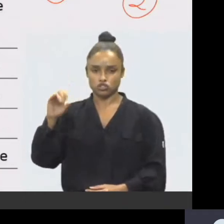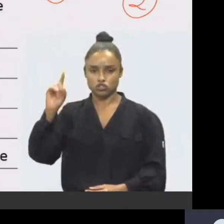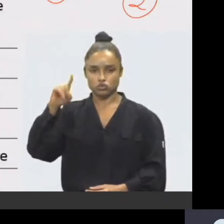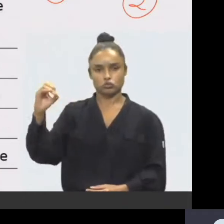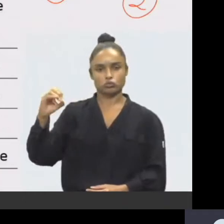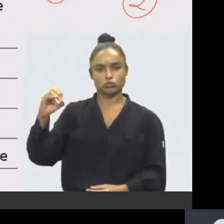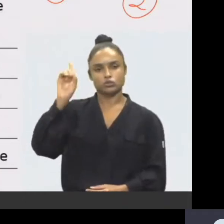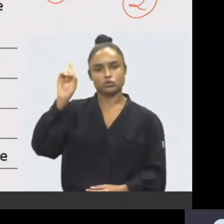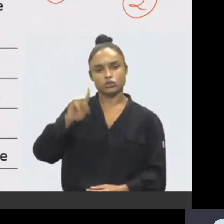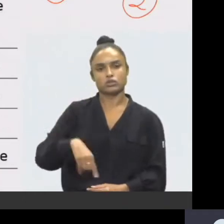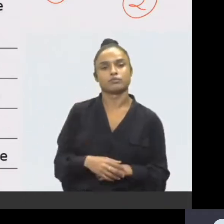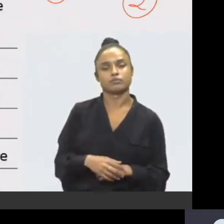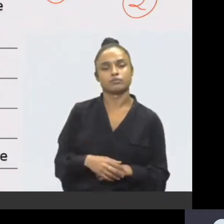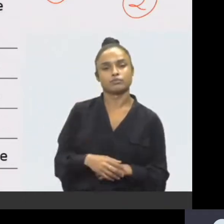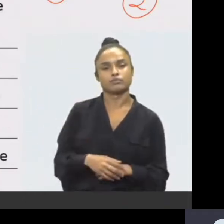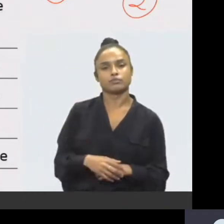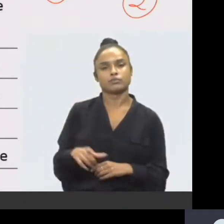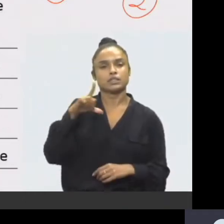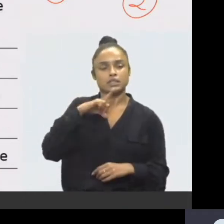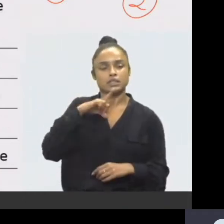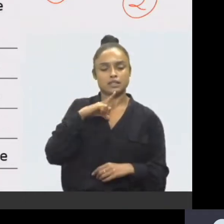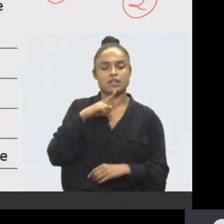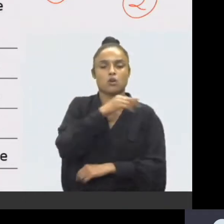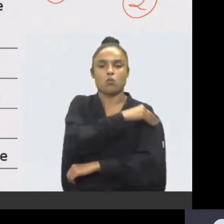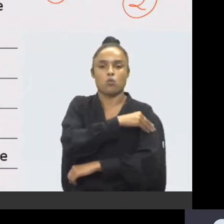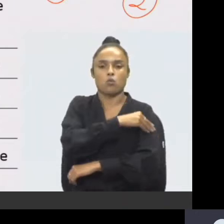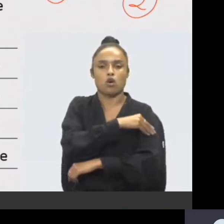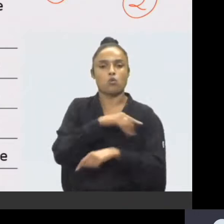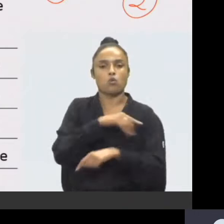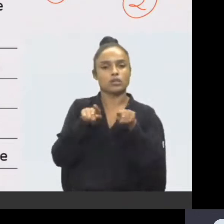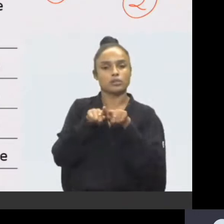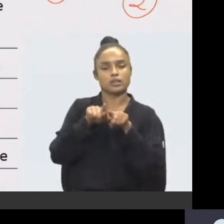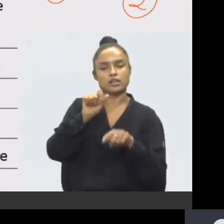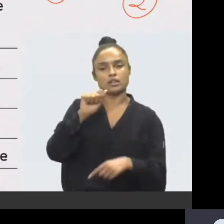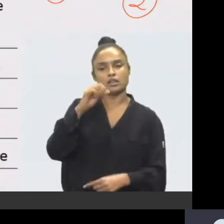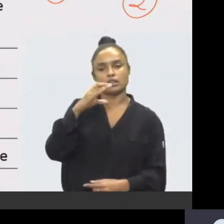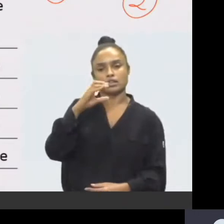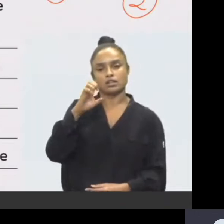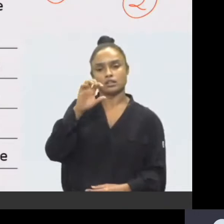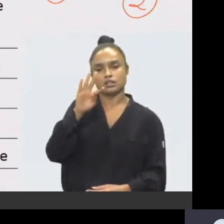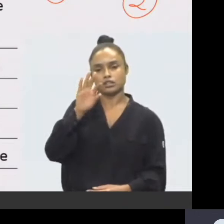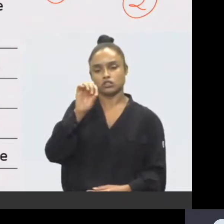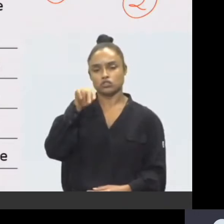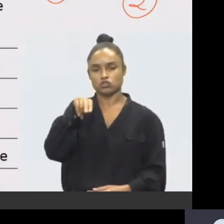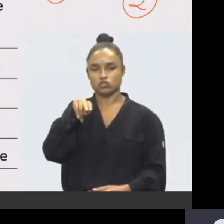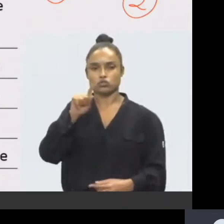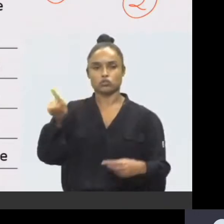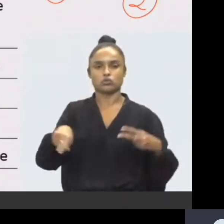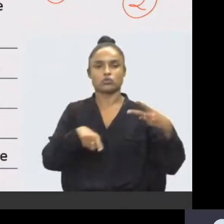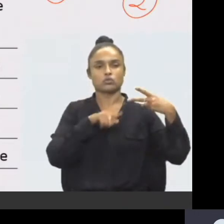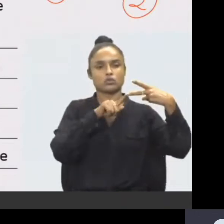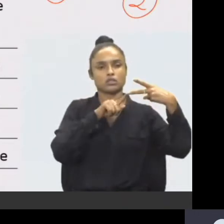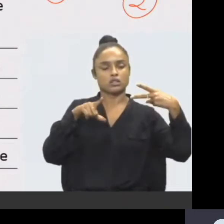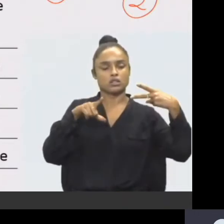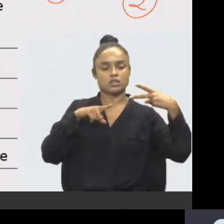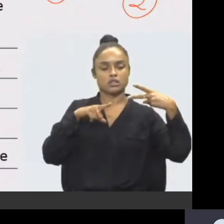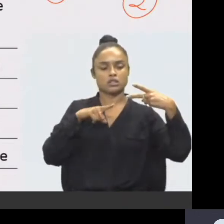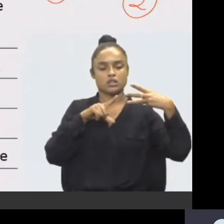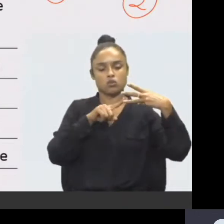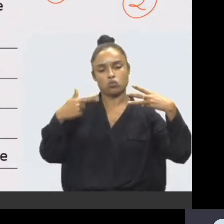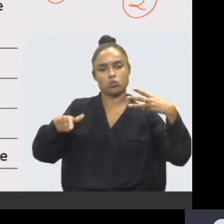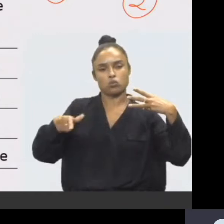ciclohexanona. Então, nós temos um álcool e uma cetona. Nós vamos também trabalhar com uma solução saturada de